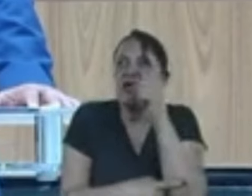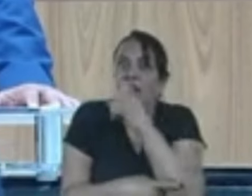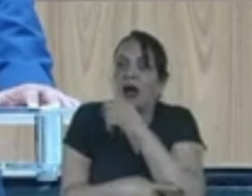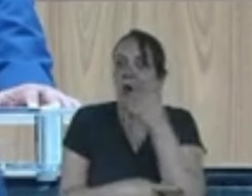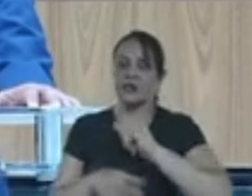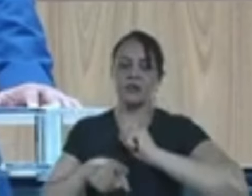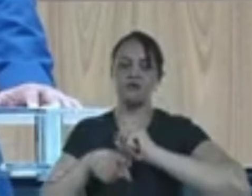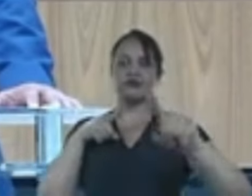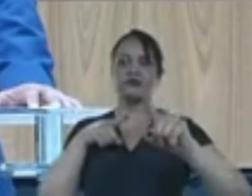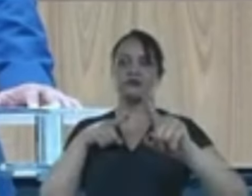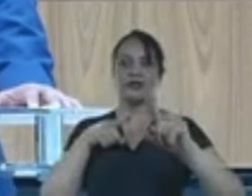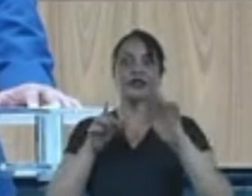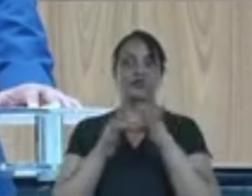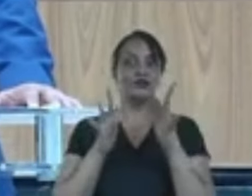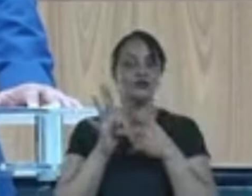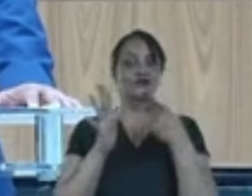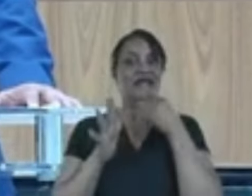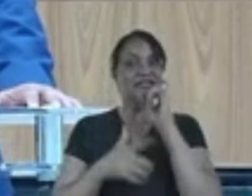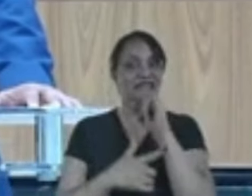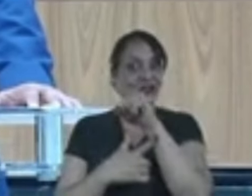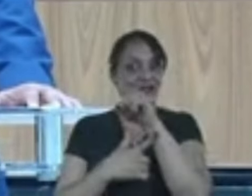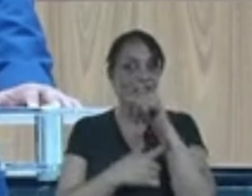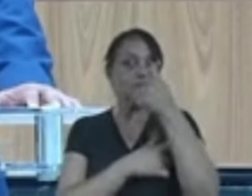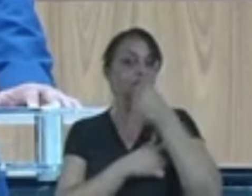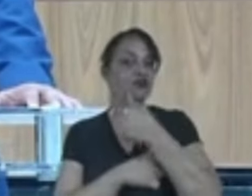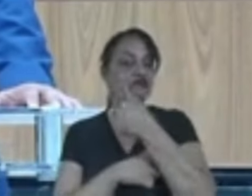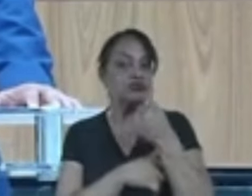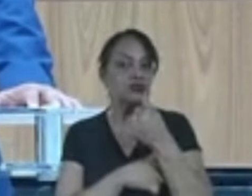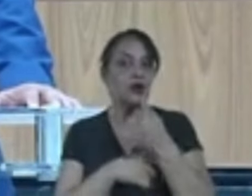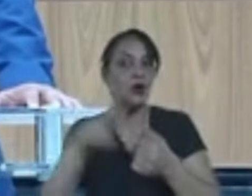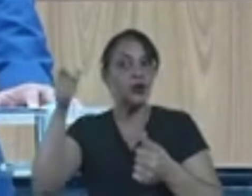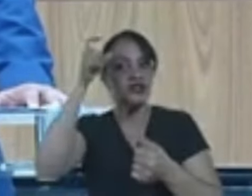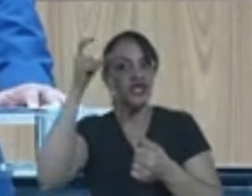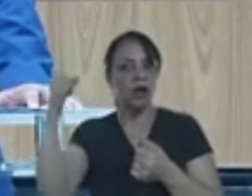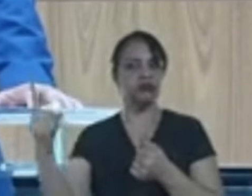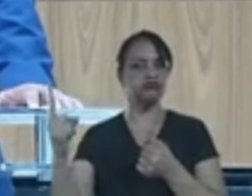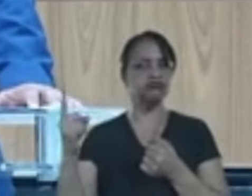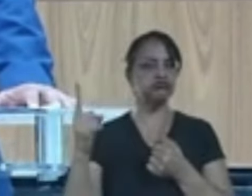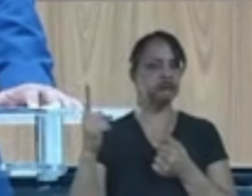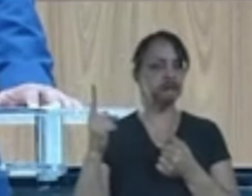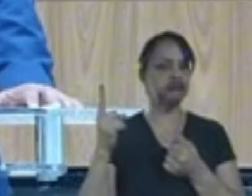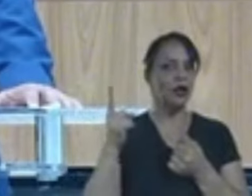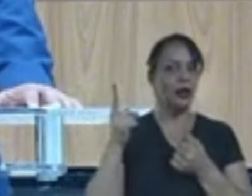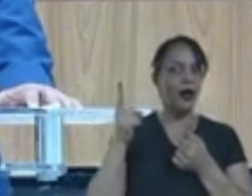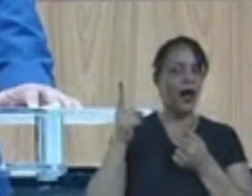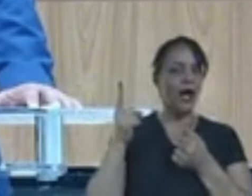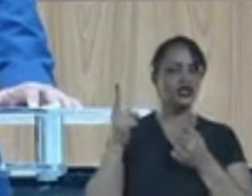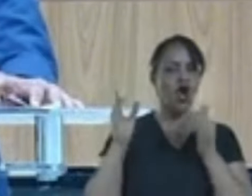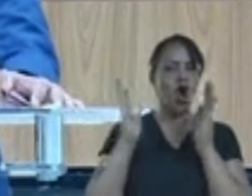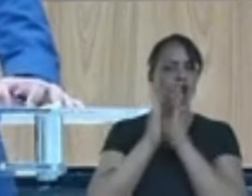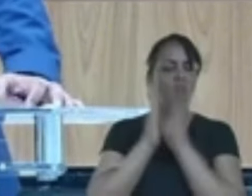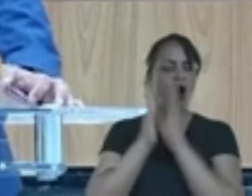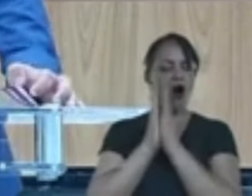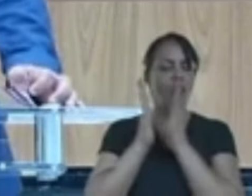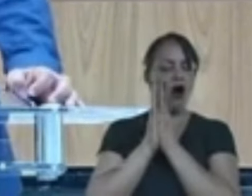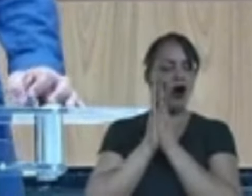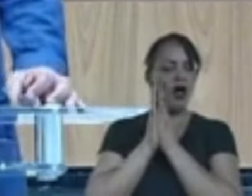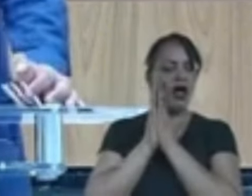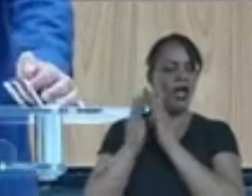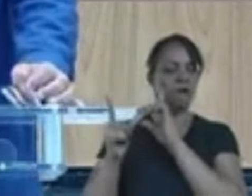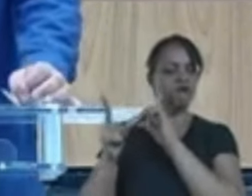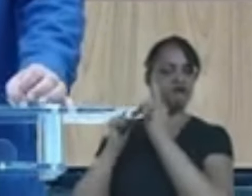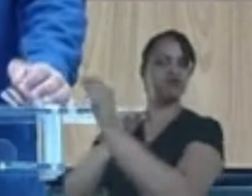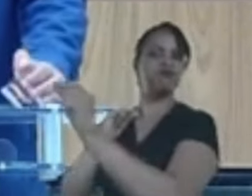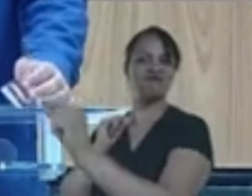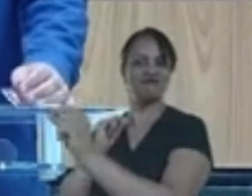você se prepara com jejum e eles não têm como resistir você. Eu creio que esses 21 dias vai ser